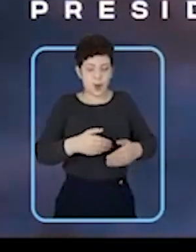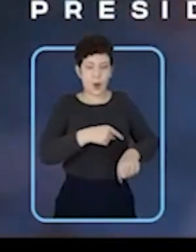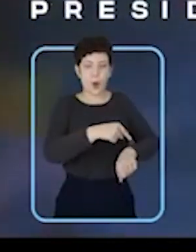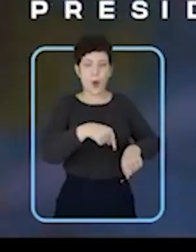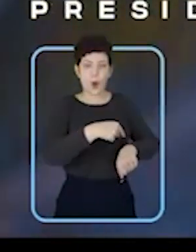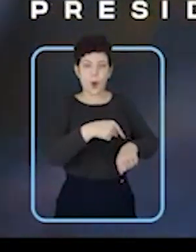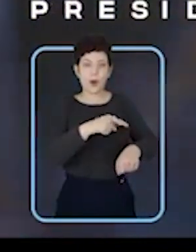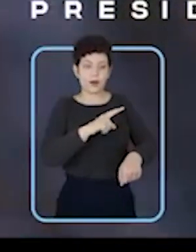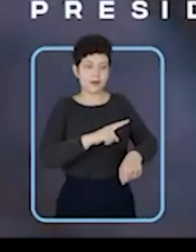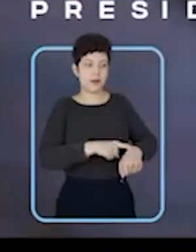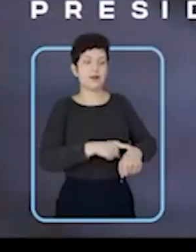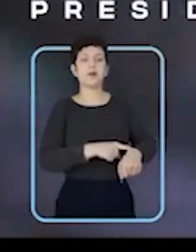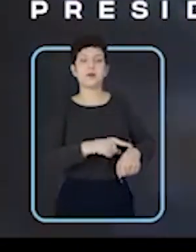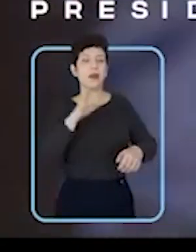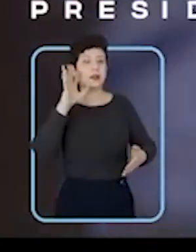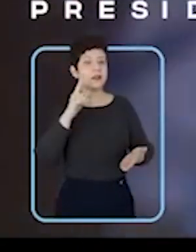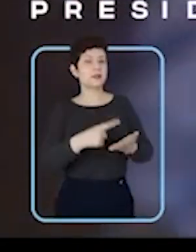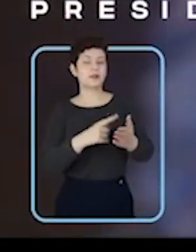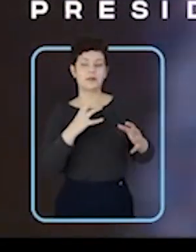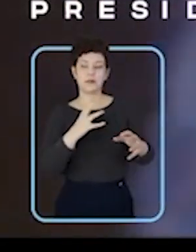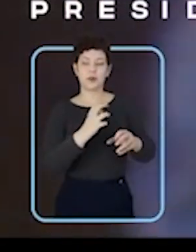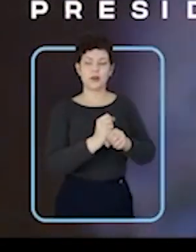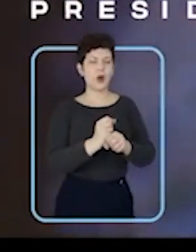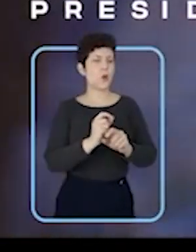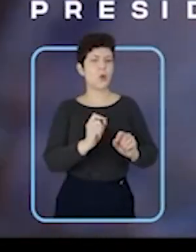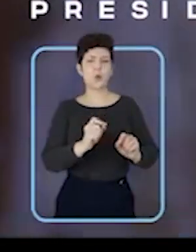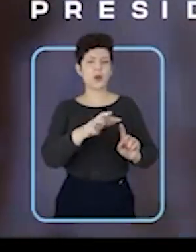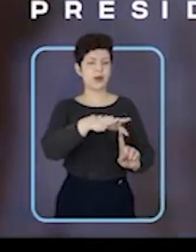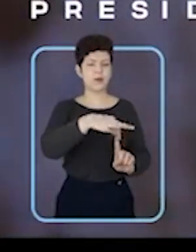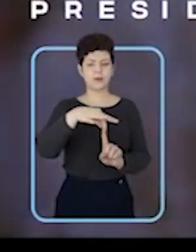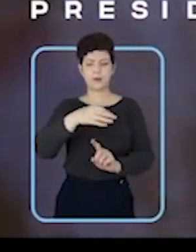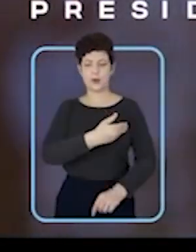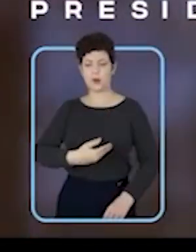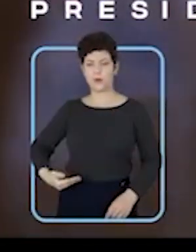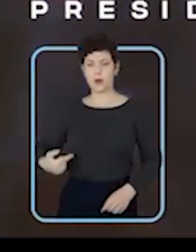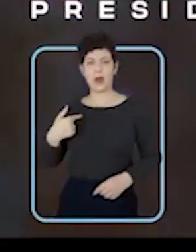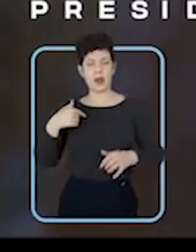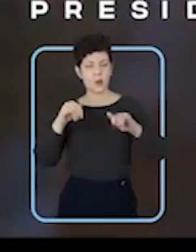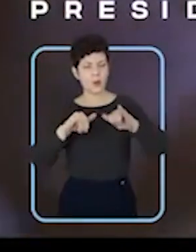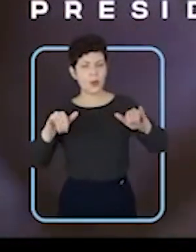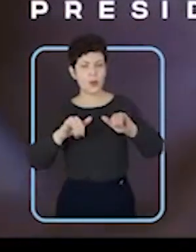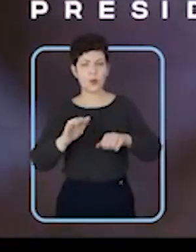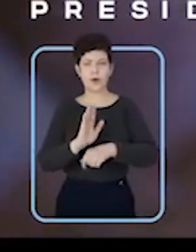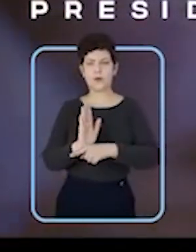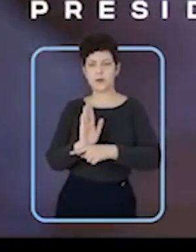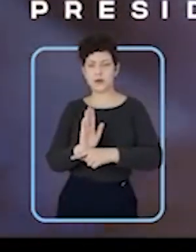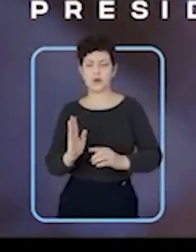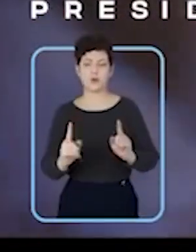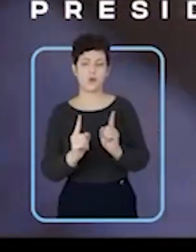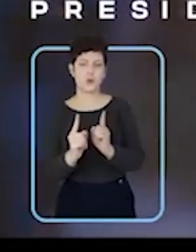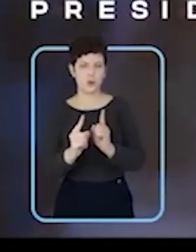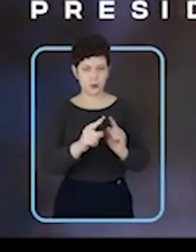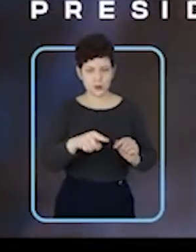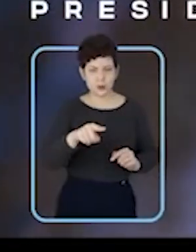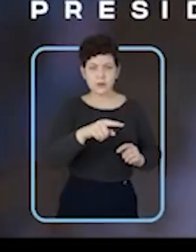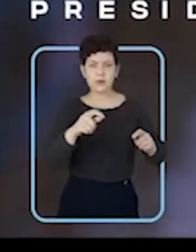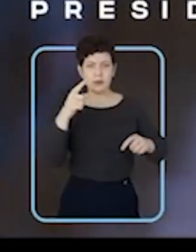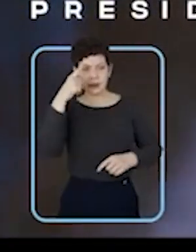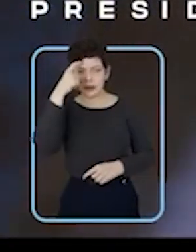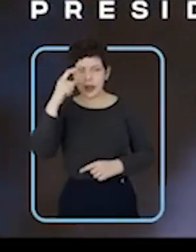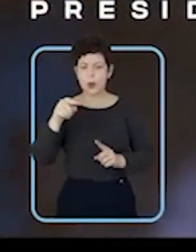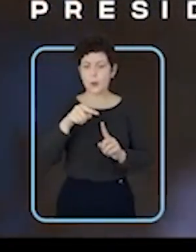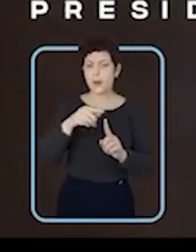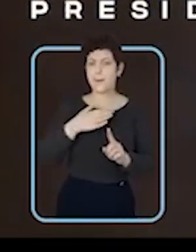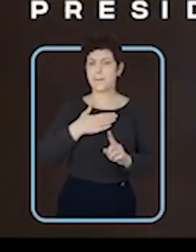Estamos a poucas horas da decisão de quem vai governar o nosso país. Eu tive uma campanha curta, mas foi o suficiente para você me conhecer, conhecer